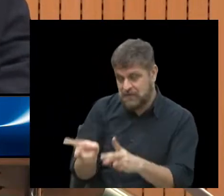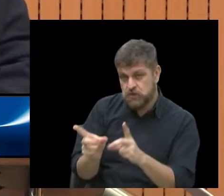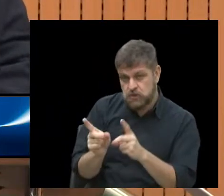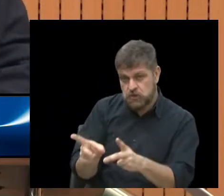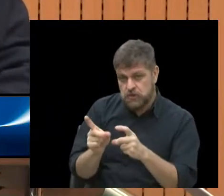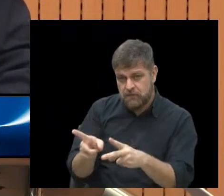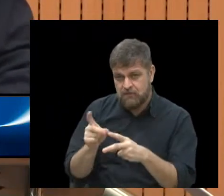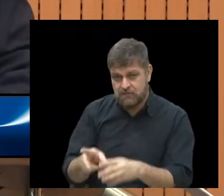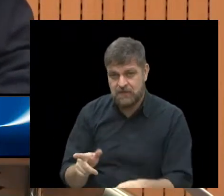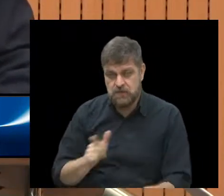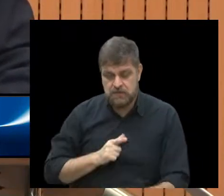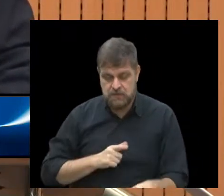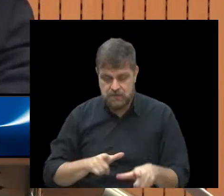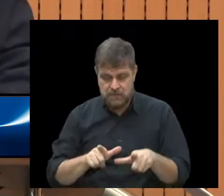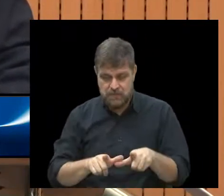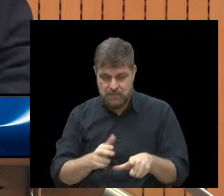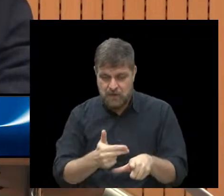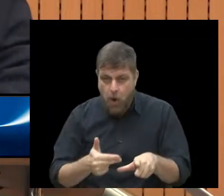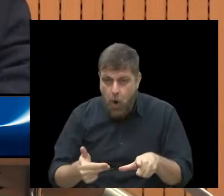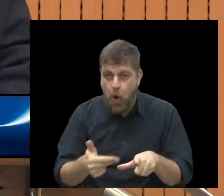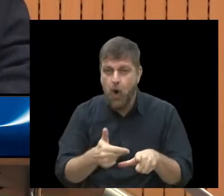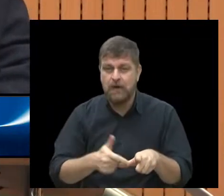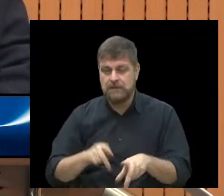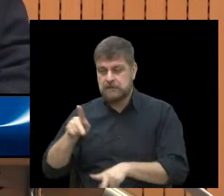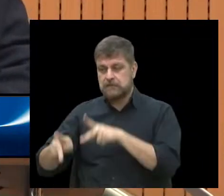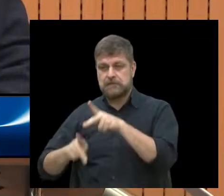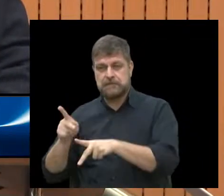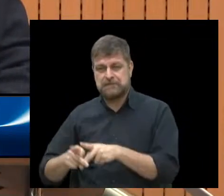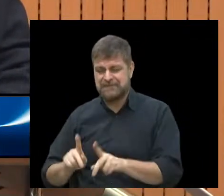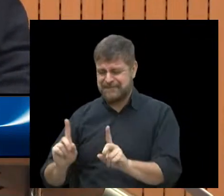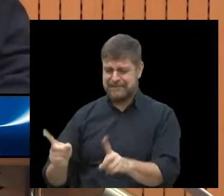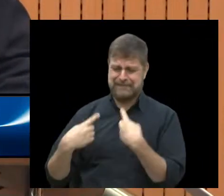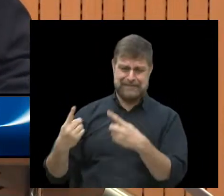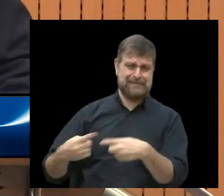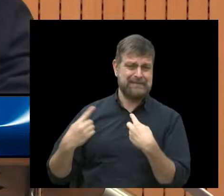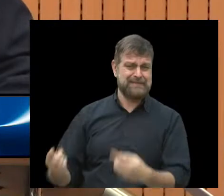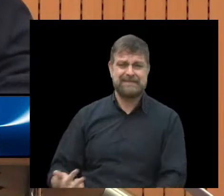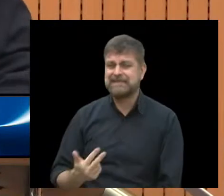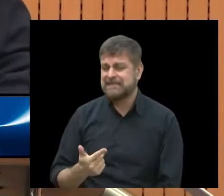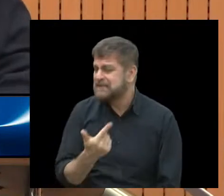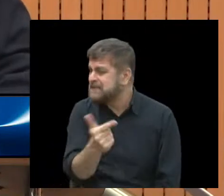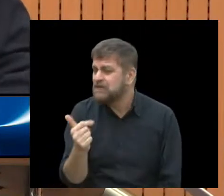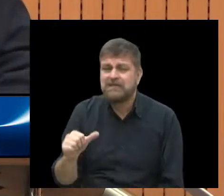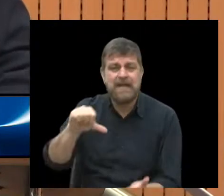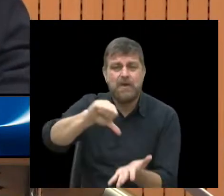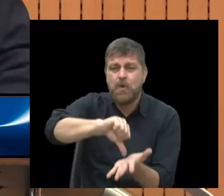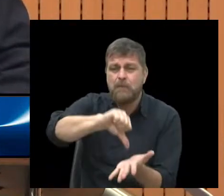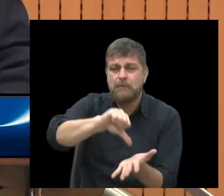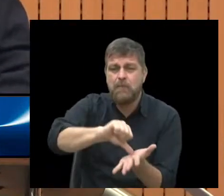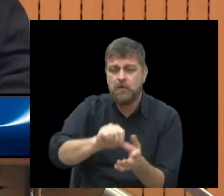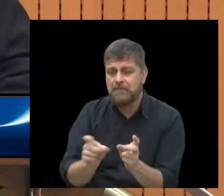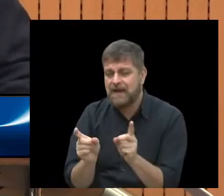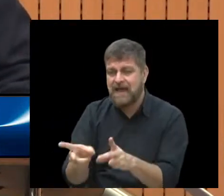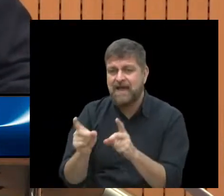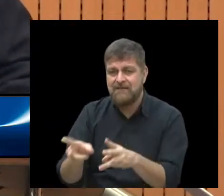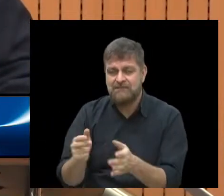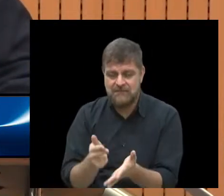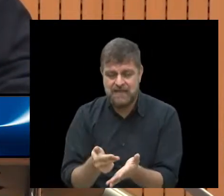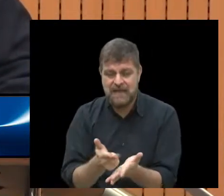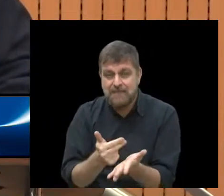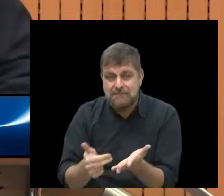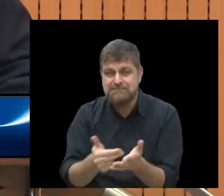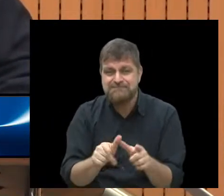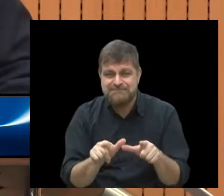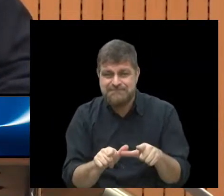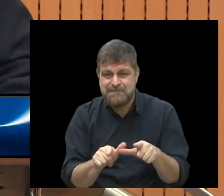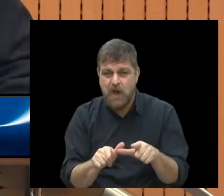né, das recargas, e a população tem reclamado que não tem pontos de venda de recargas. São muito